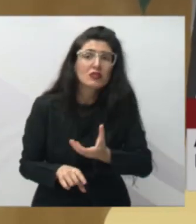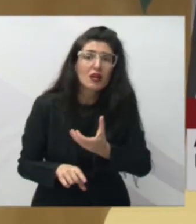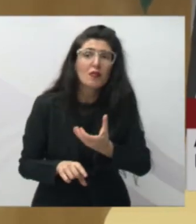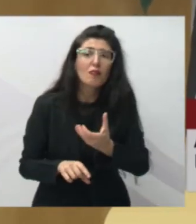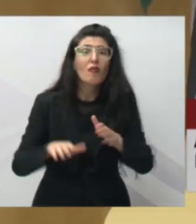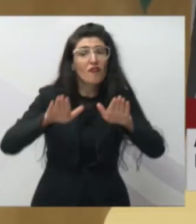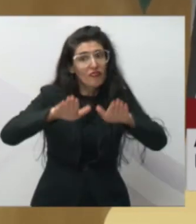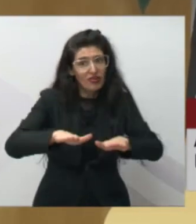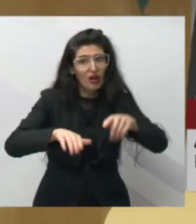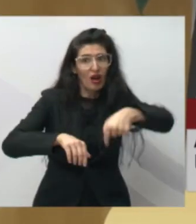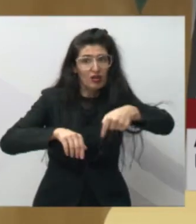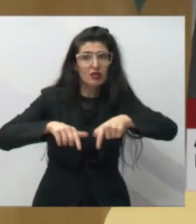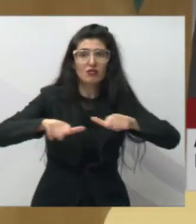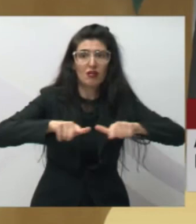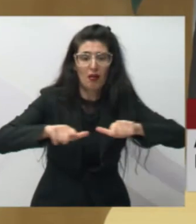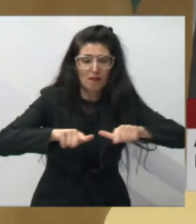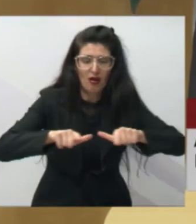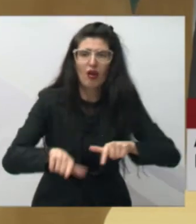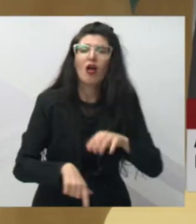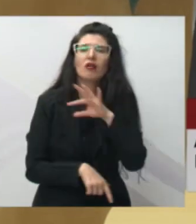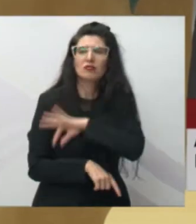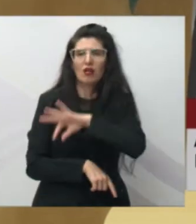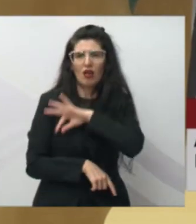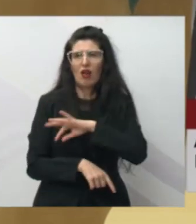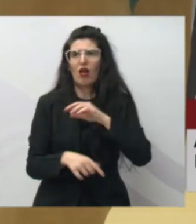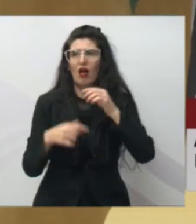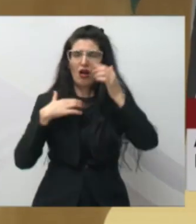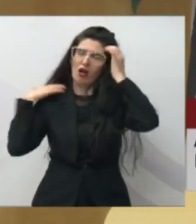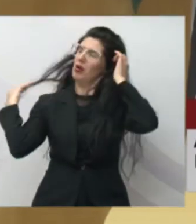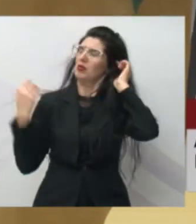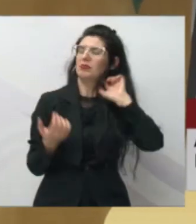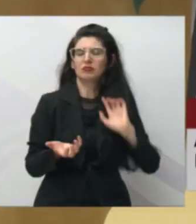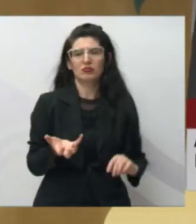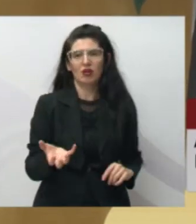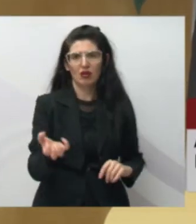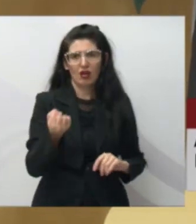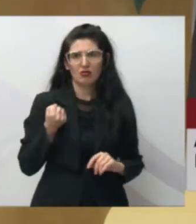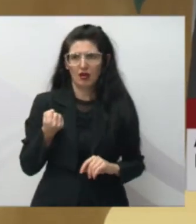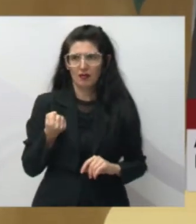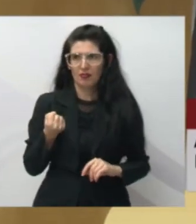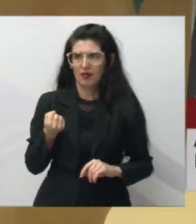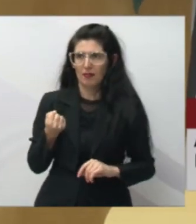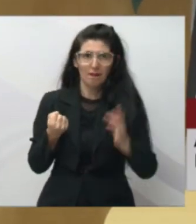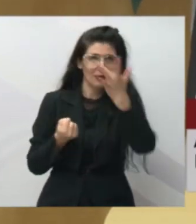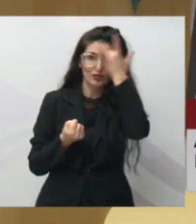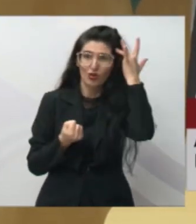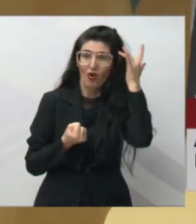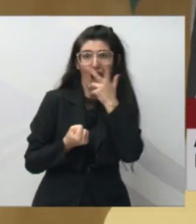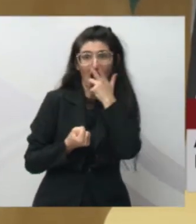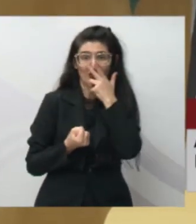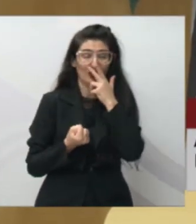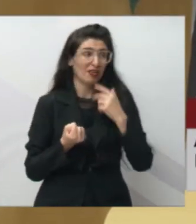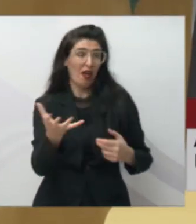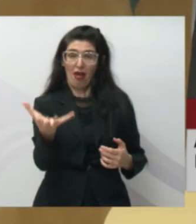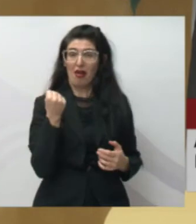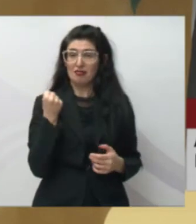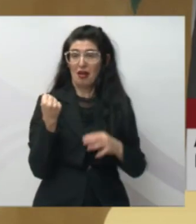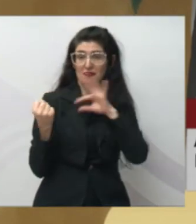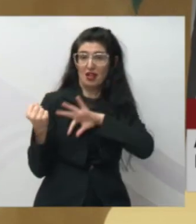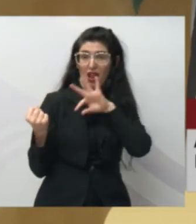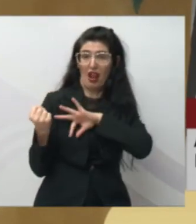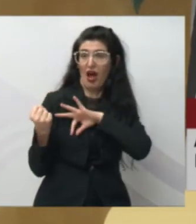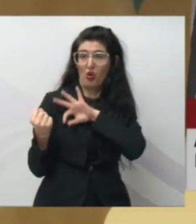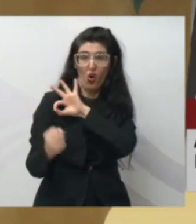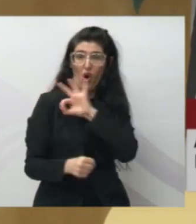ir com esse salarinho que recebe aqui, que não é muito também não, gente. Tem gente pensando aí que o assessor também ganha uma burdoada. Não, o assessor